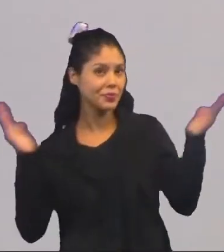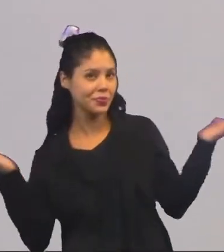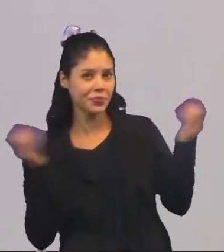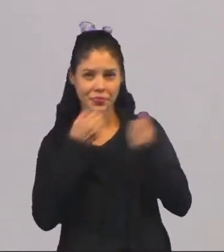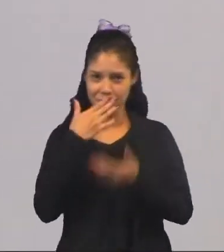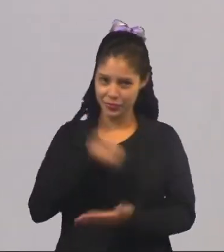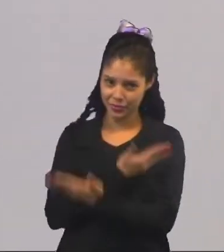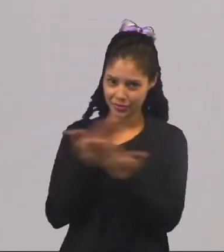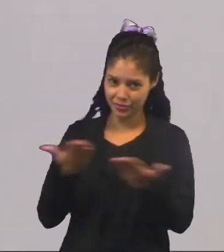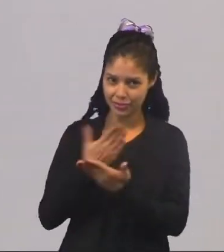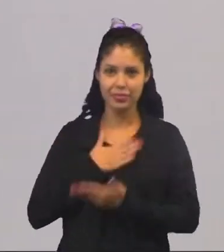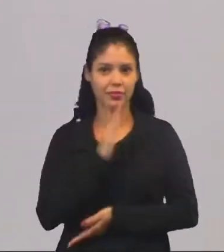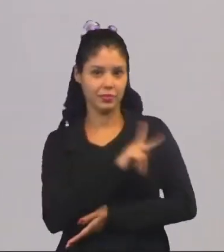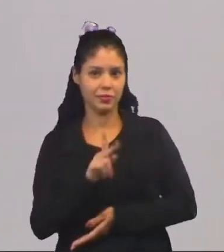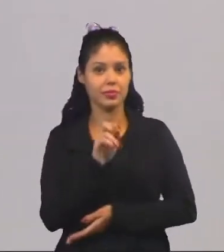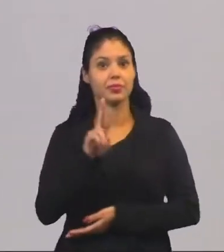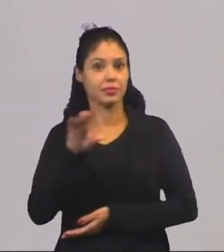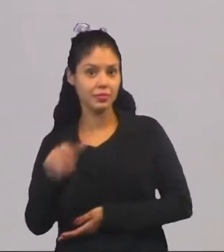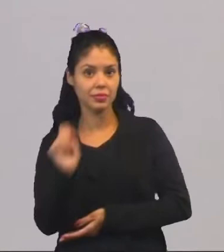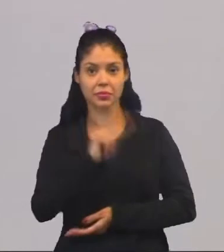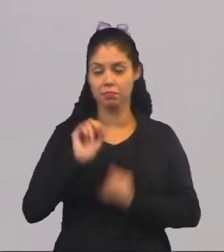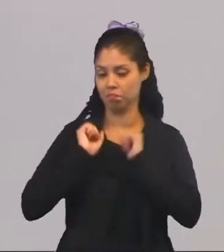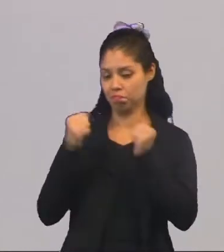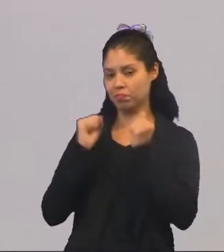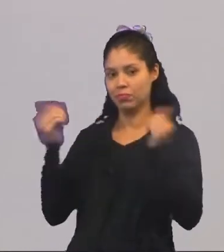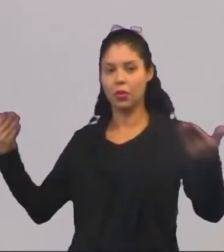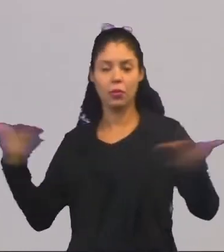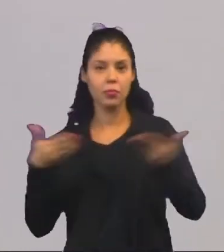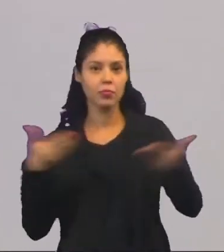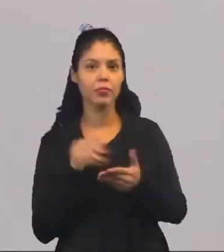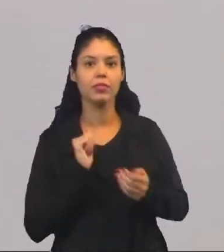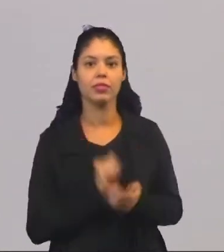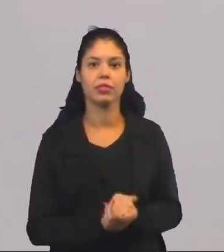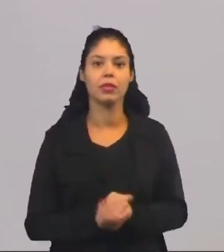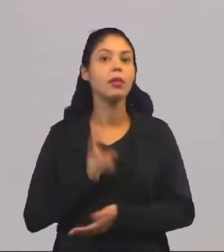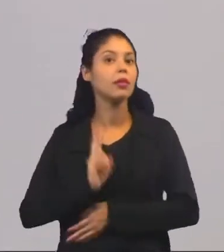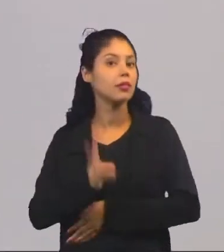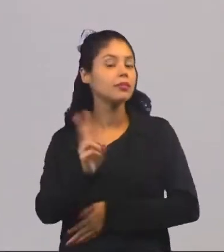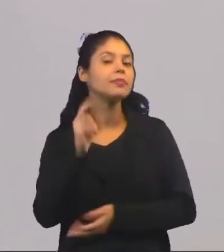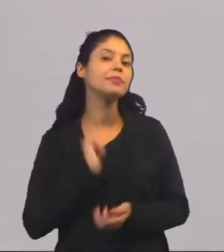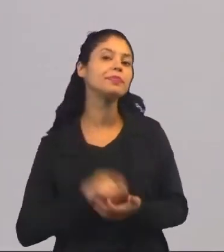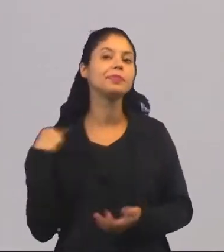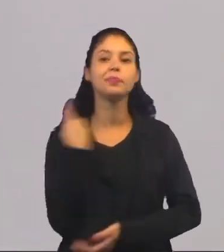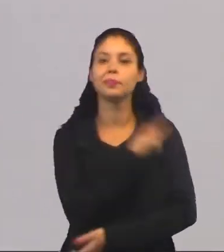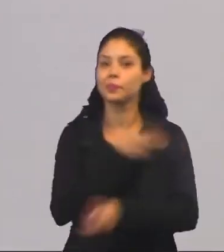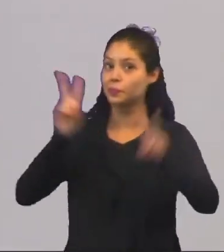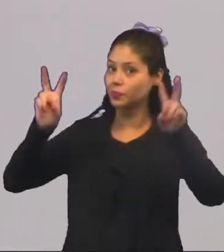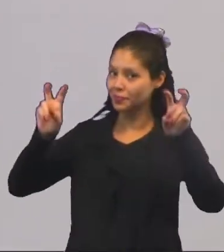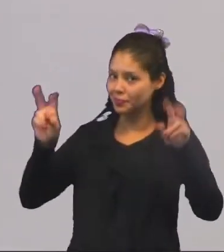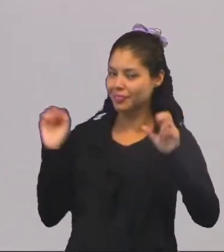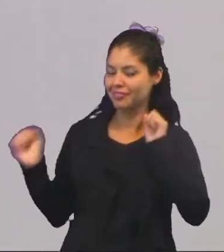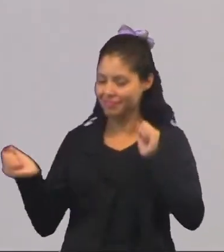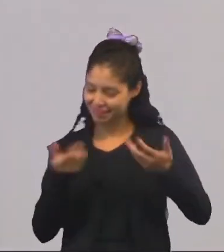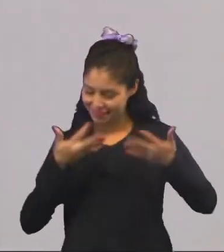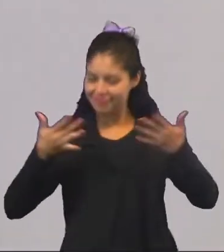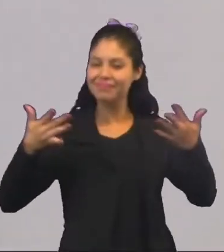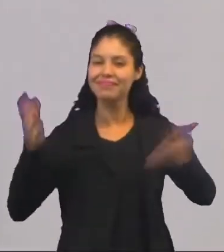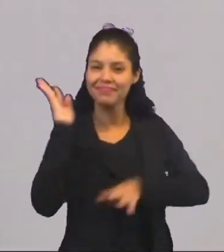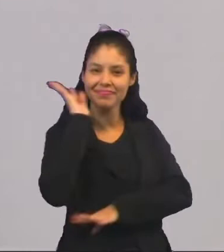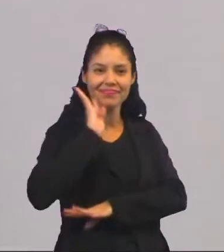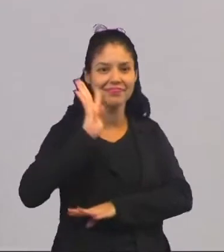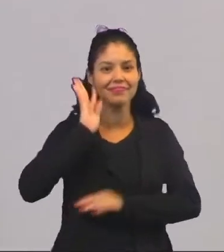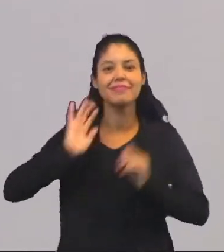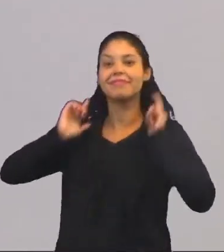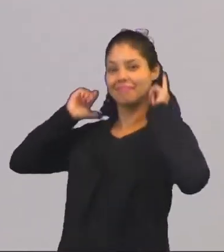Hi, amigos, tudo bom com vocês? Eu sou André Vasconcelos, professor de Educação Física, e agora a gente vai dar continuidade ao nosso assunto que está divertido, está